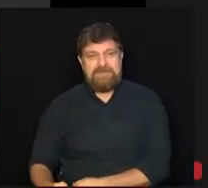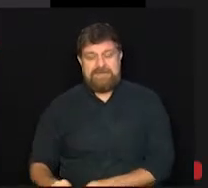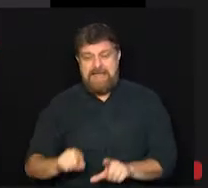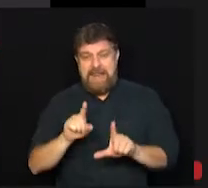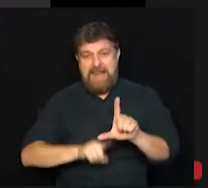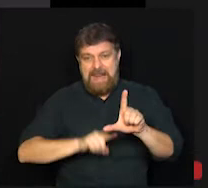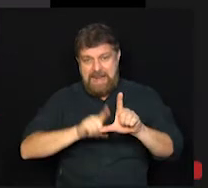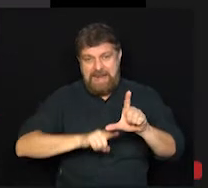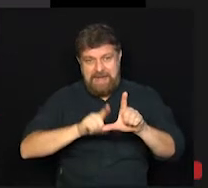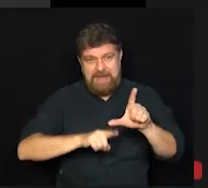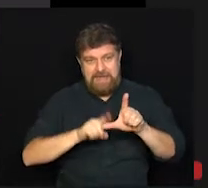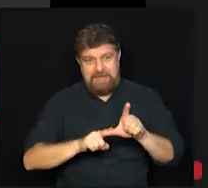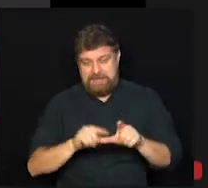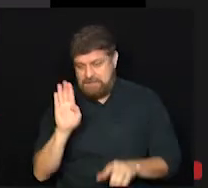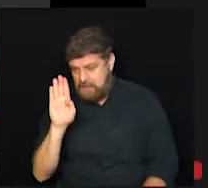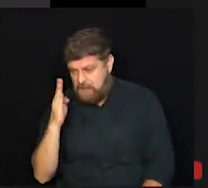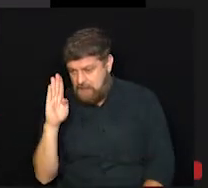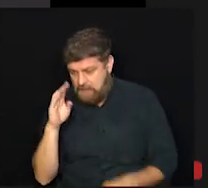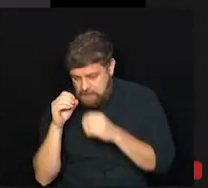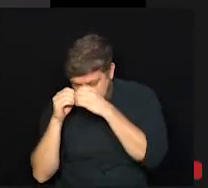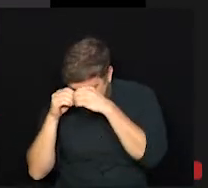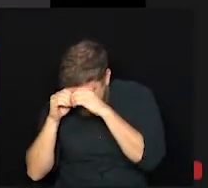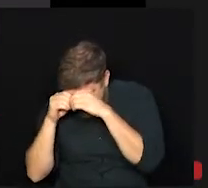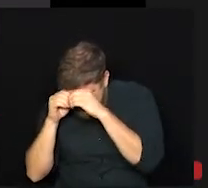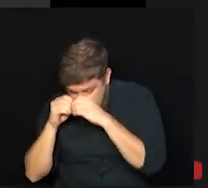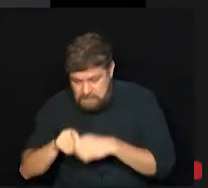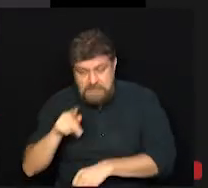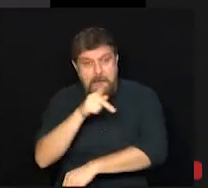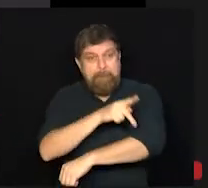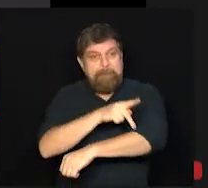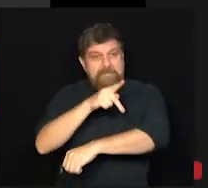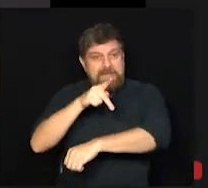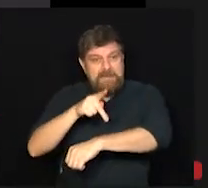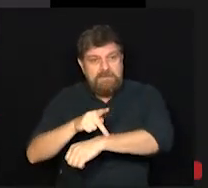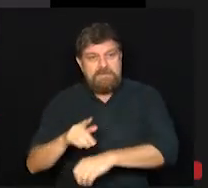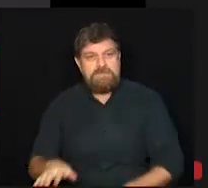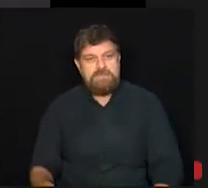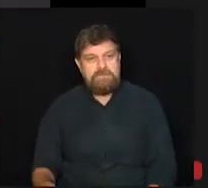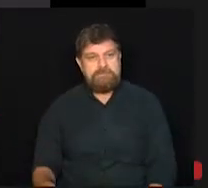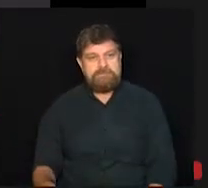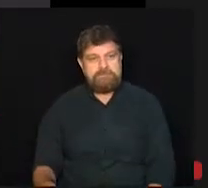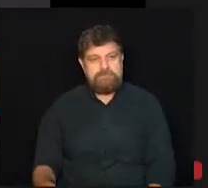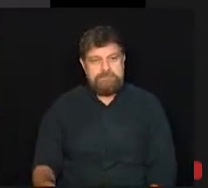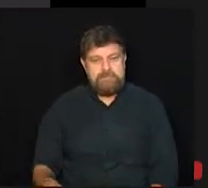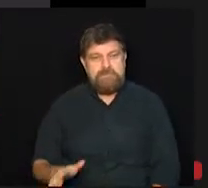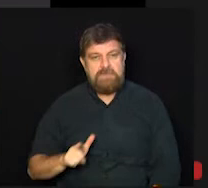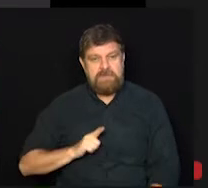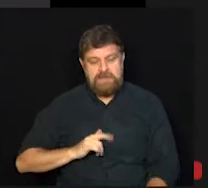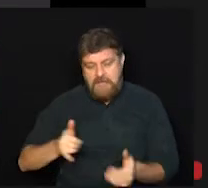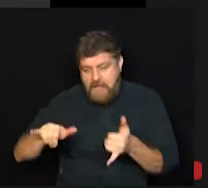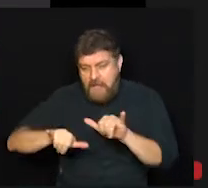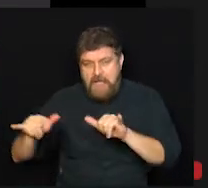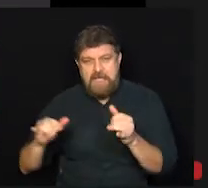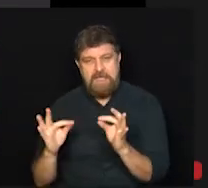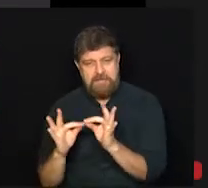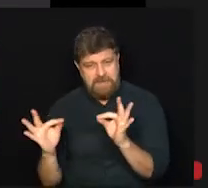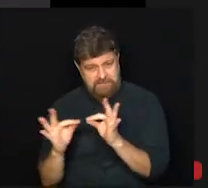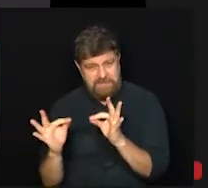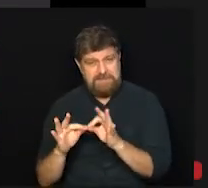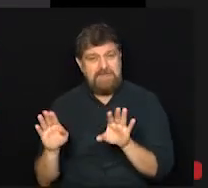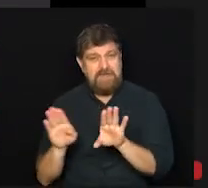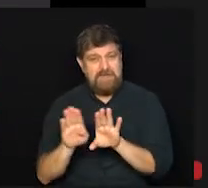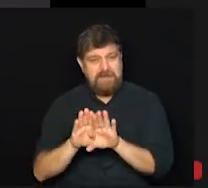em ciências biológicas, licenciatura, pedagogia, licenciatura integrada química e física, isso é,